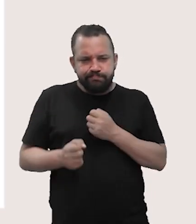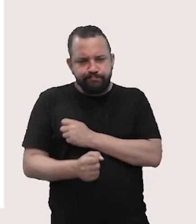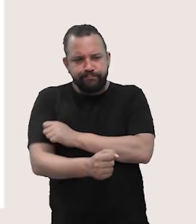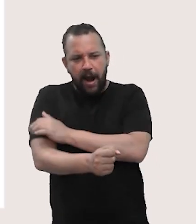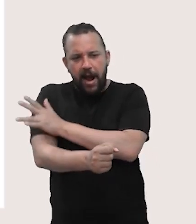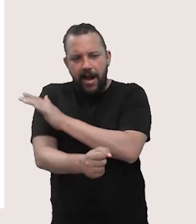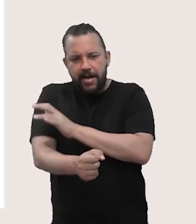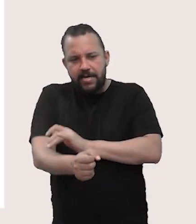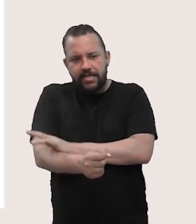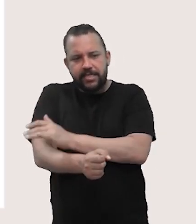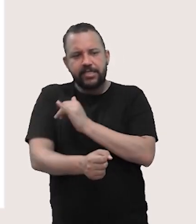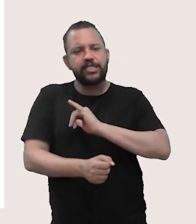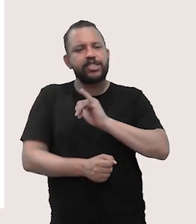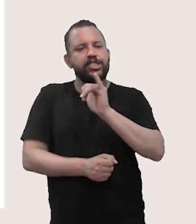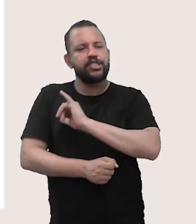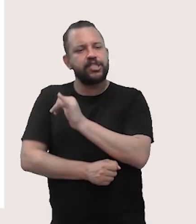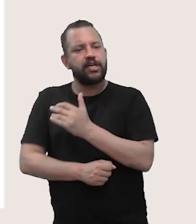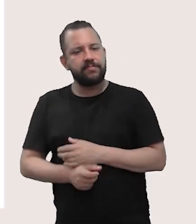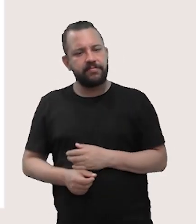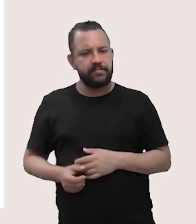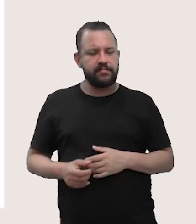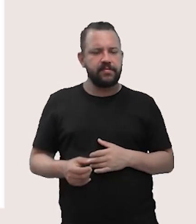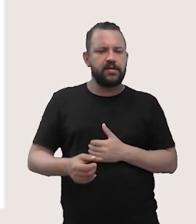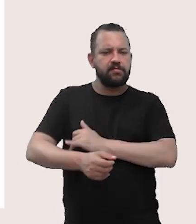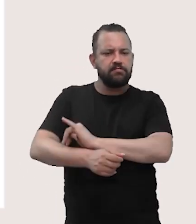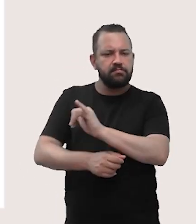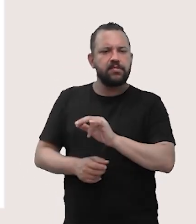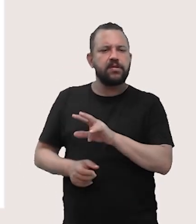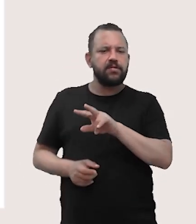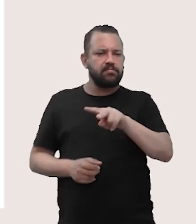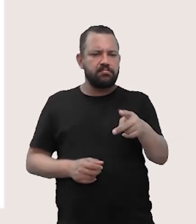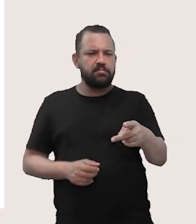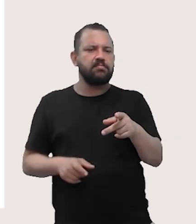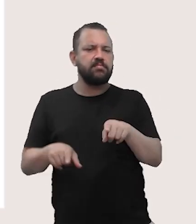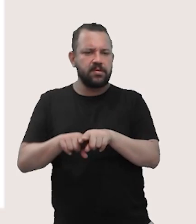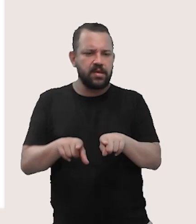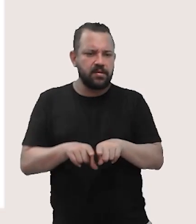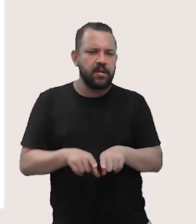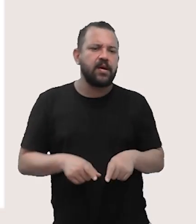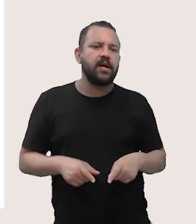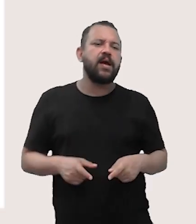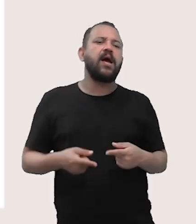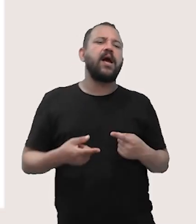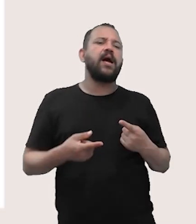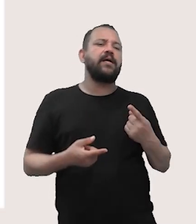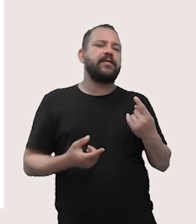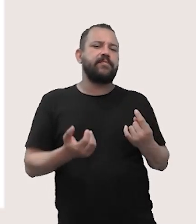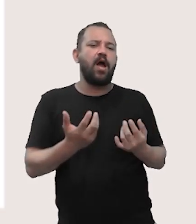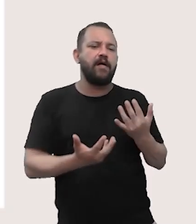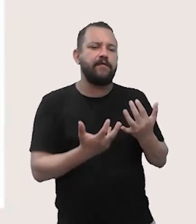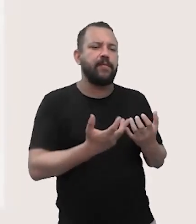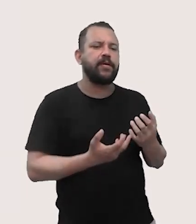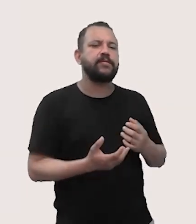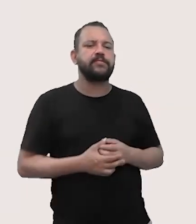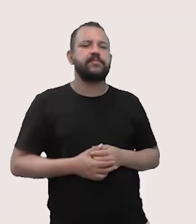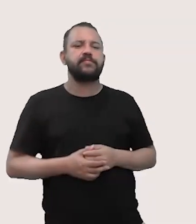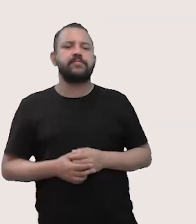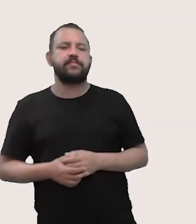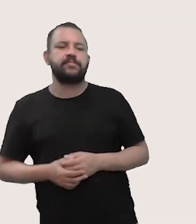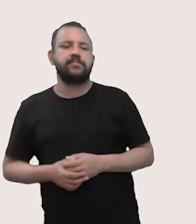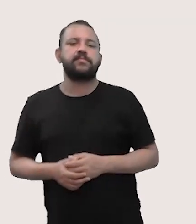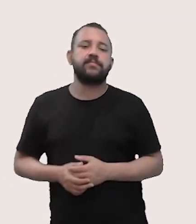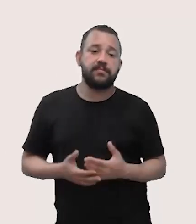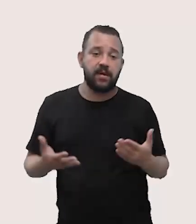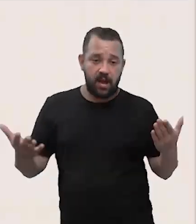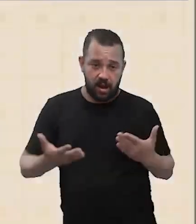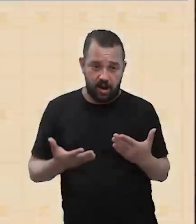o nosso corpo ele vai ter a convecção por meio da transpiração, o nosso corpo ele vai também ter a condução. Então, sempre que a